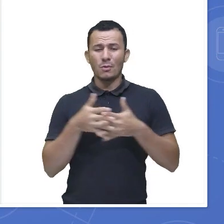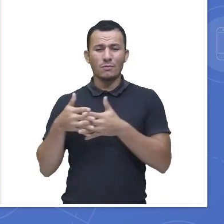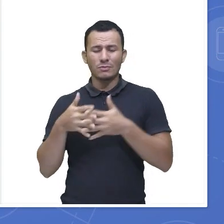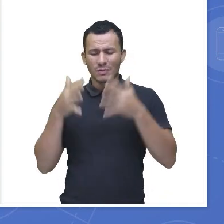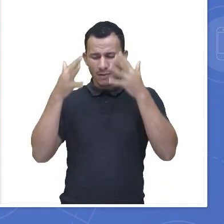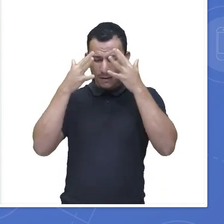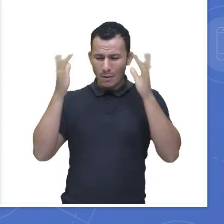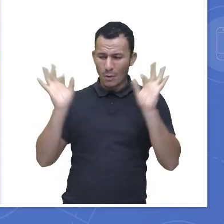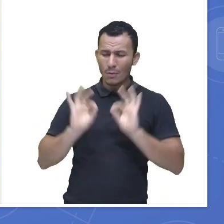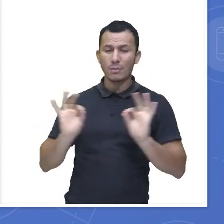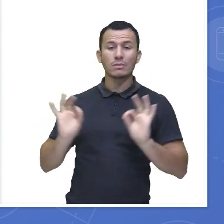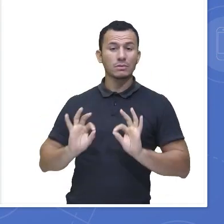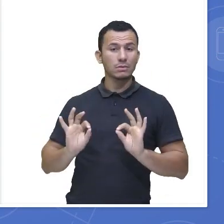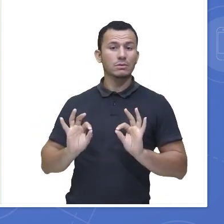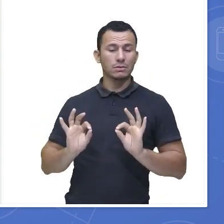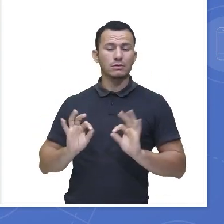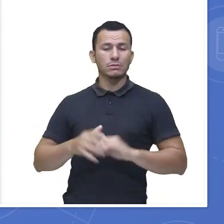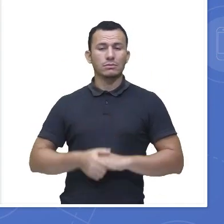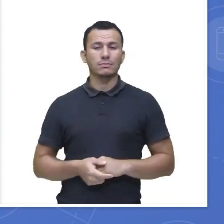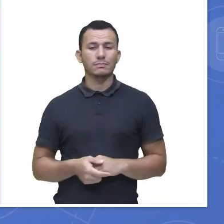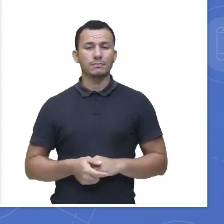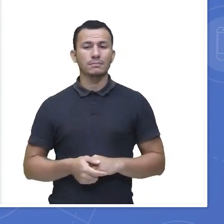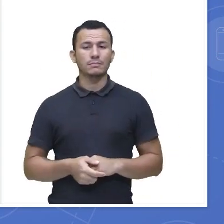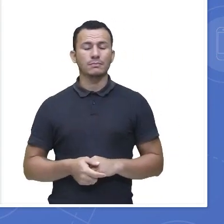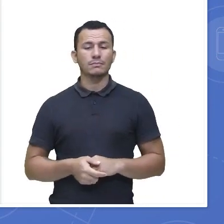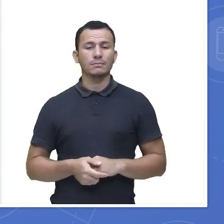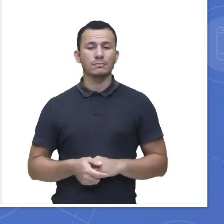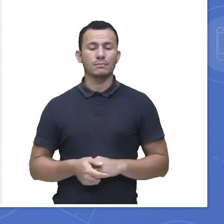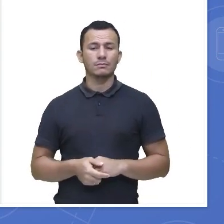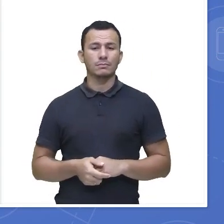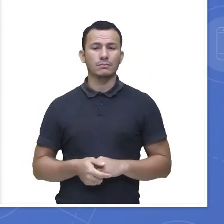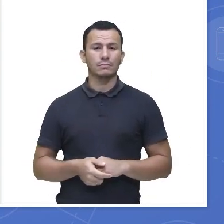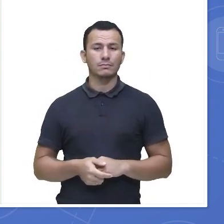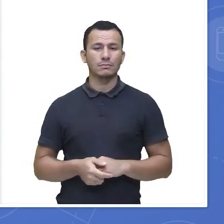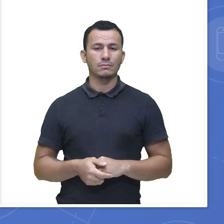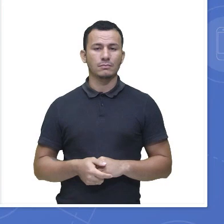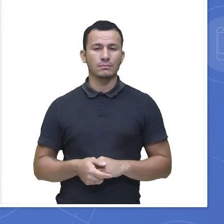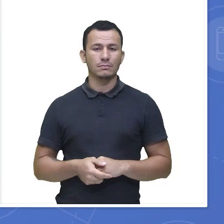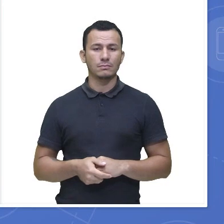do sentido. Então, uma das primeiras